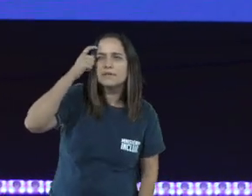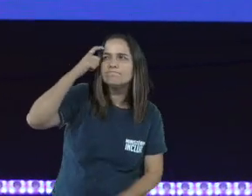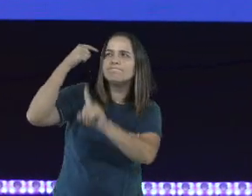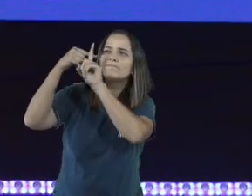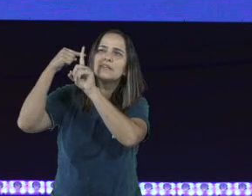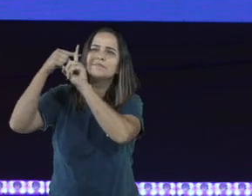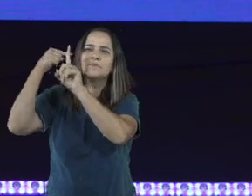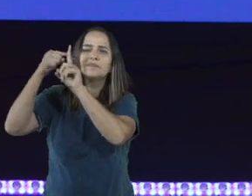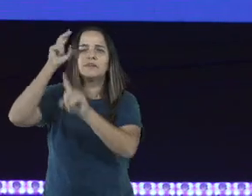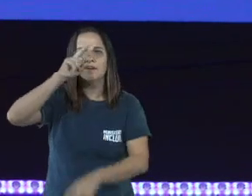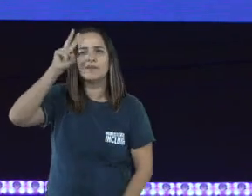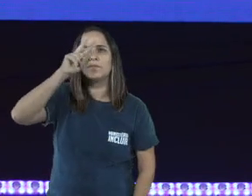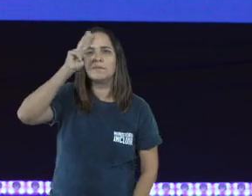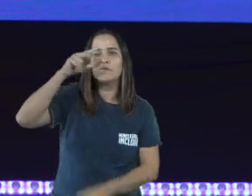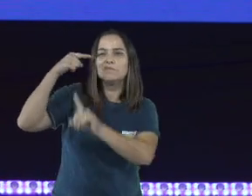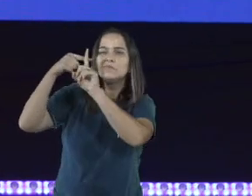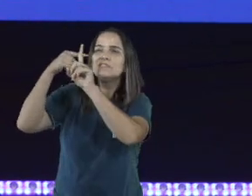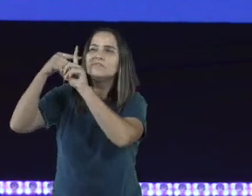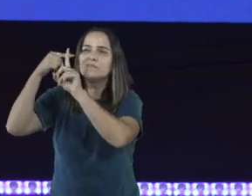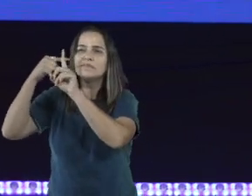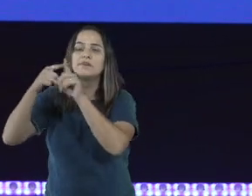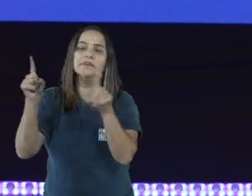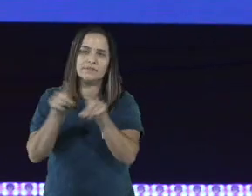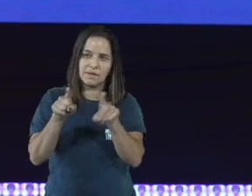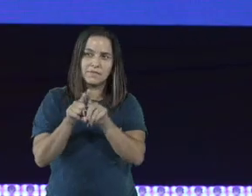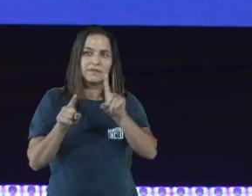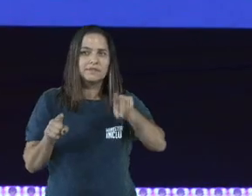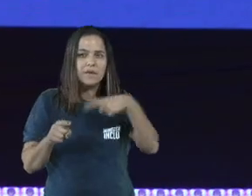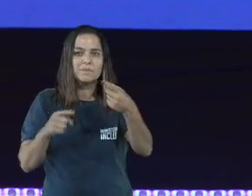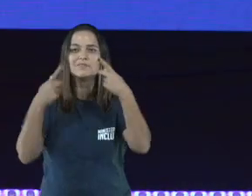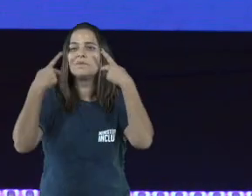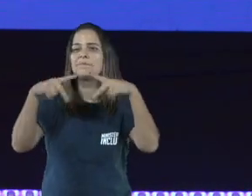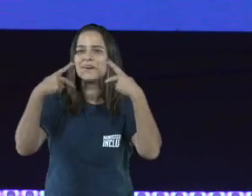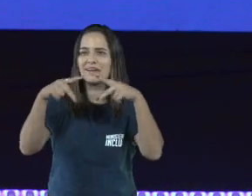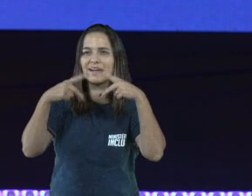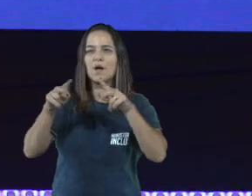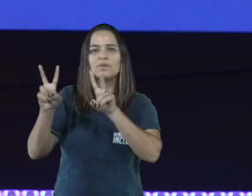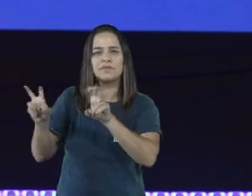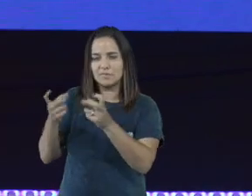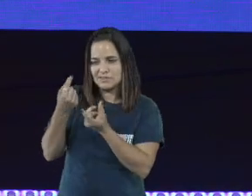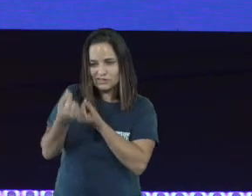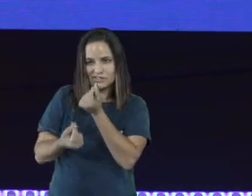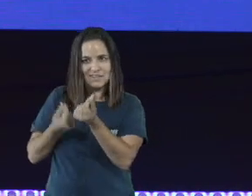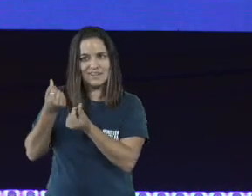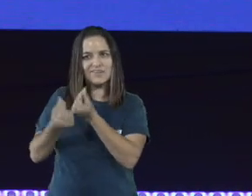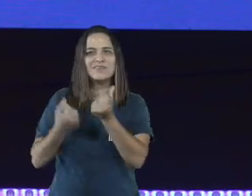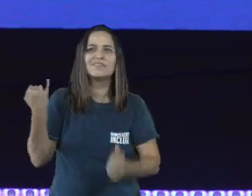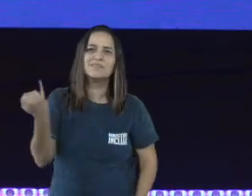fundamental muito importante da nossa vida Afinal o básico que a gente tem Depende de dinheiro